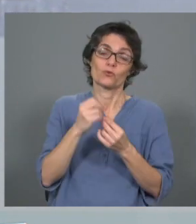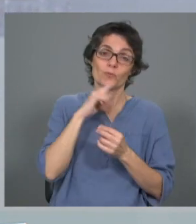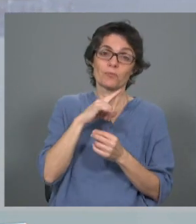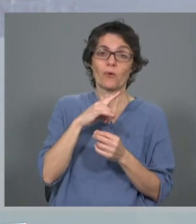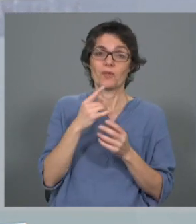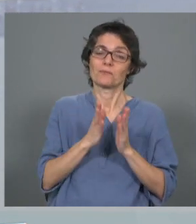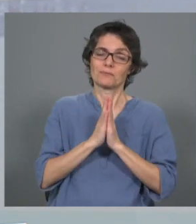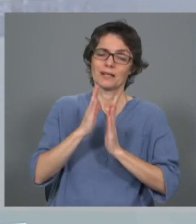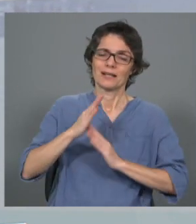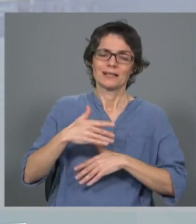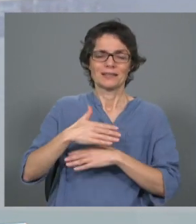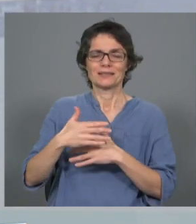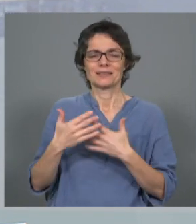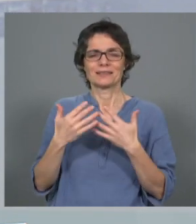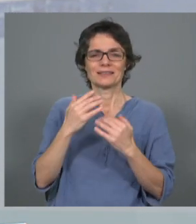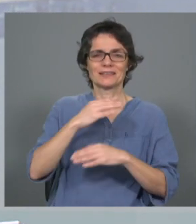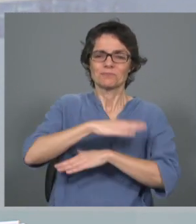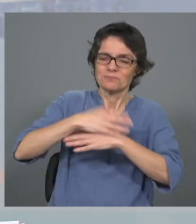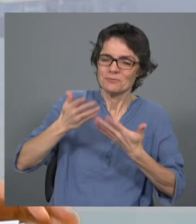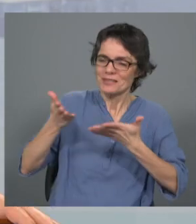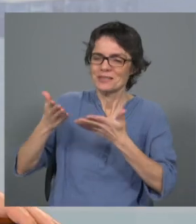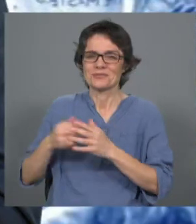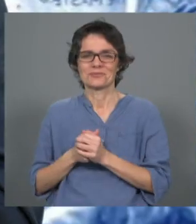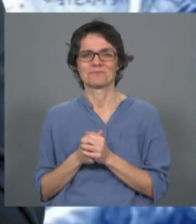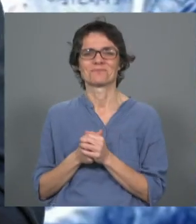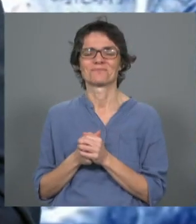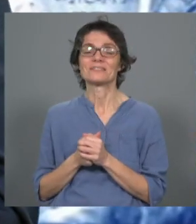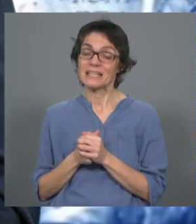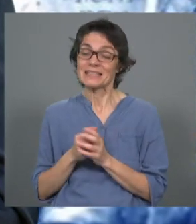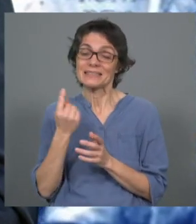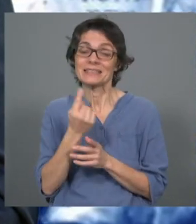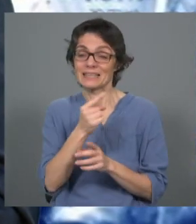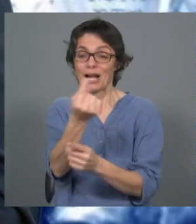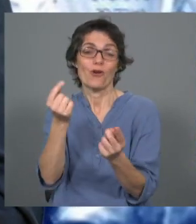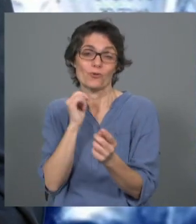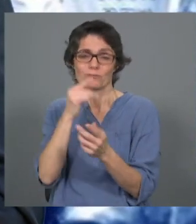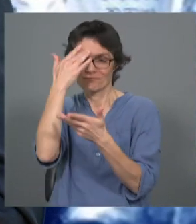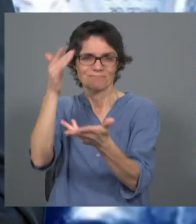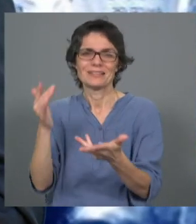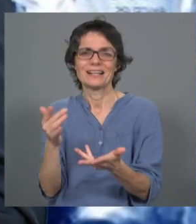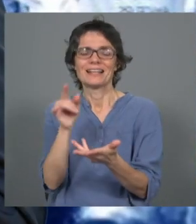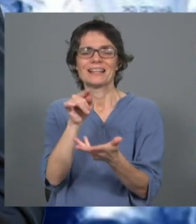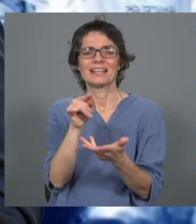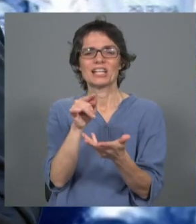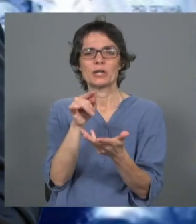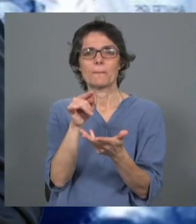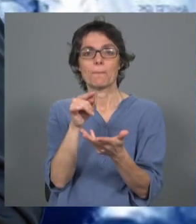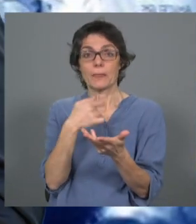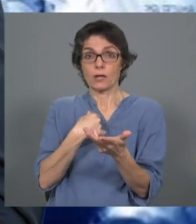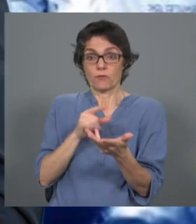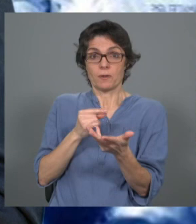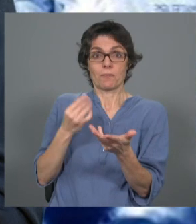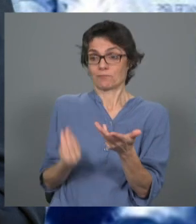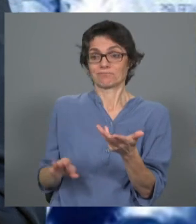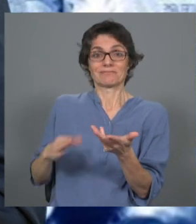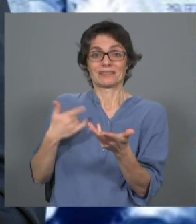excelentes elementos de anúncio. Podem e devem, não é? Muitas vezes, pelo simples facto de serem acólitos. Eu próprio fui acólito, não